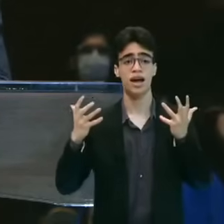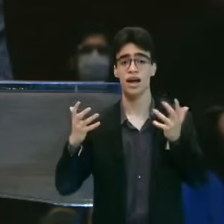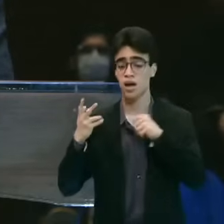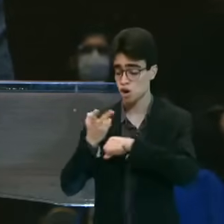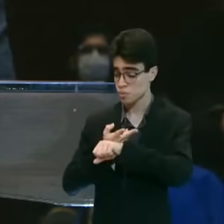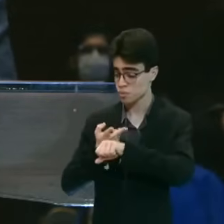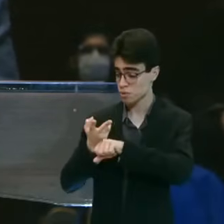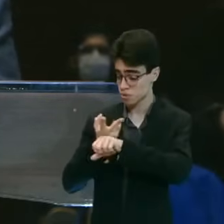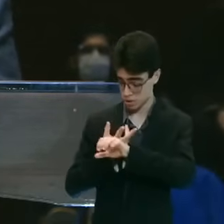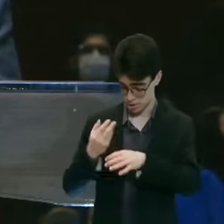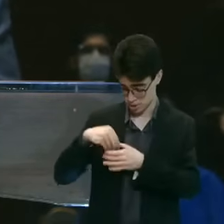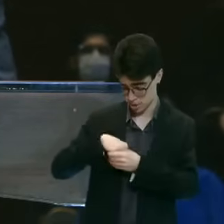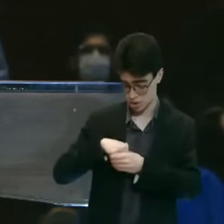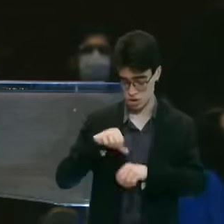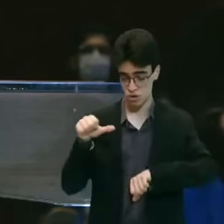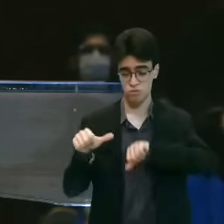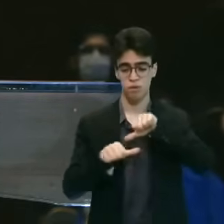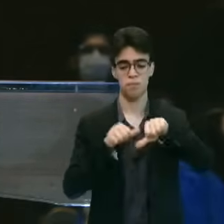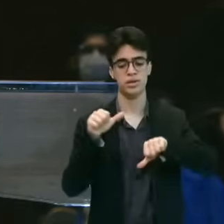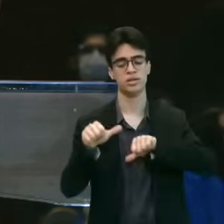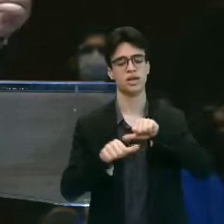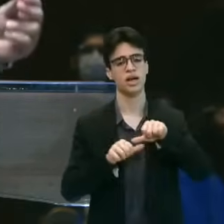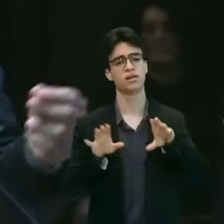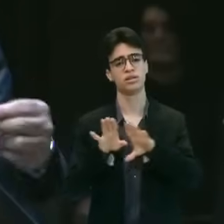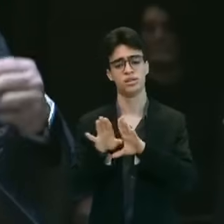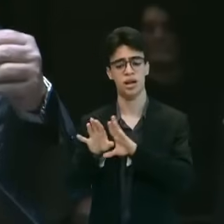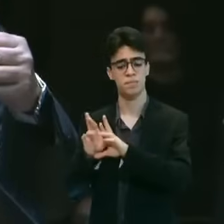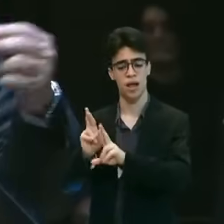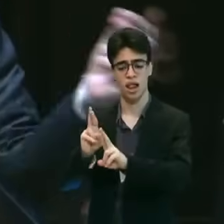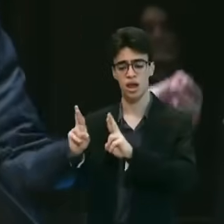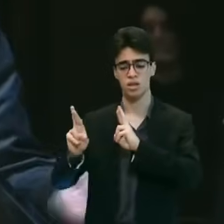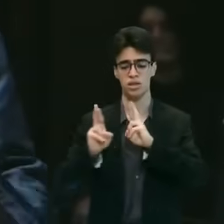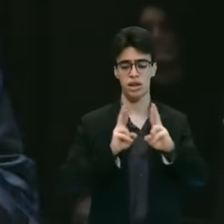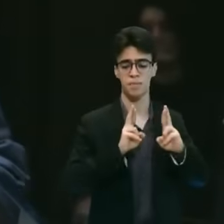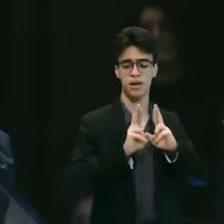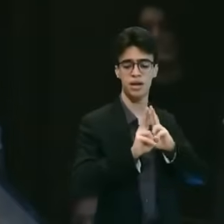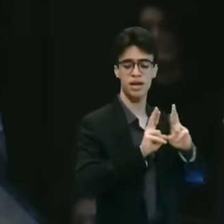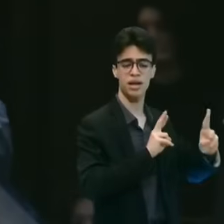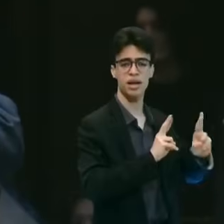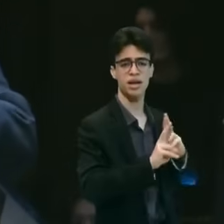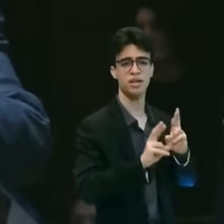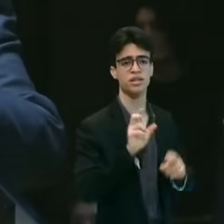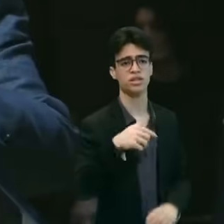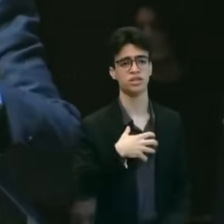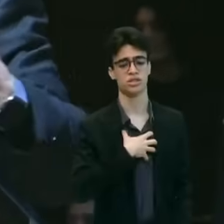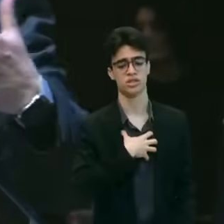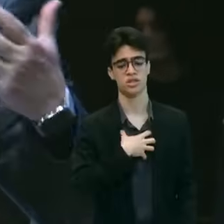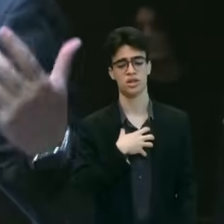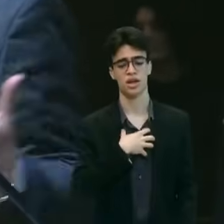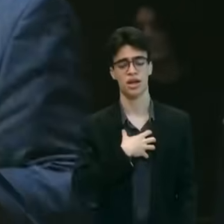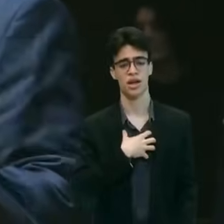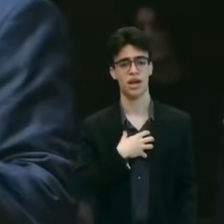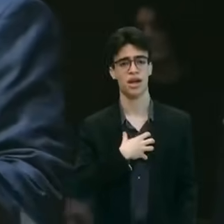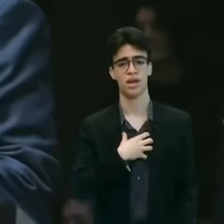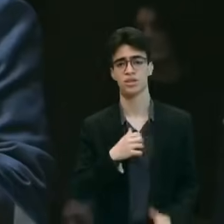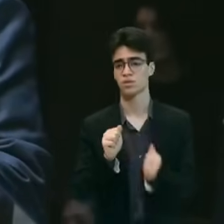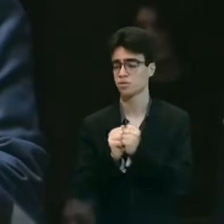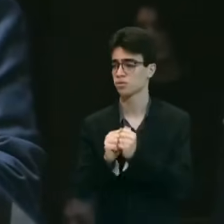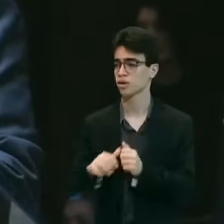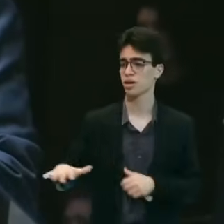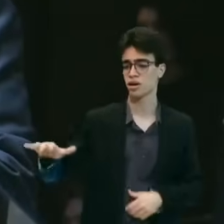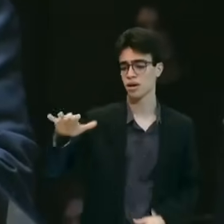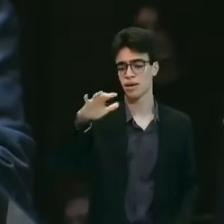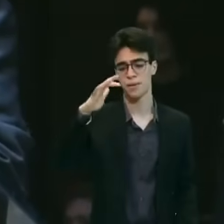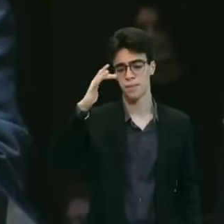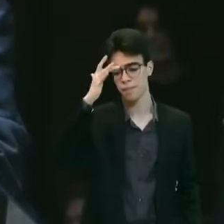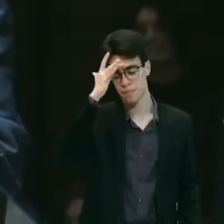transformação, tanto interior, quanto nos relacionamentos e atitudes que estão com as pessoas à sua